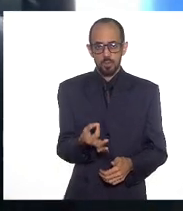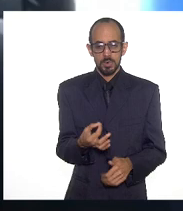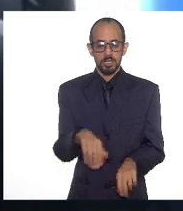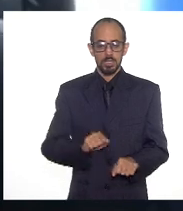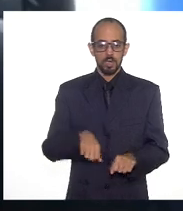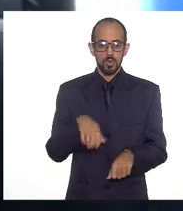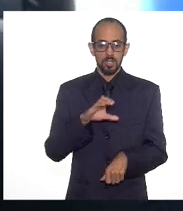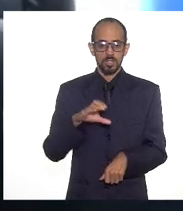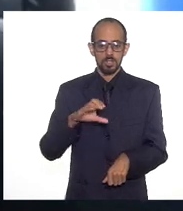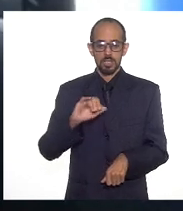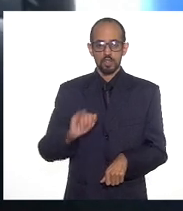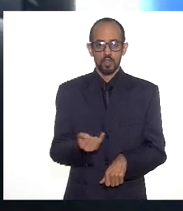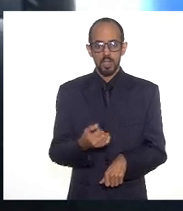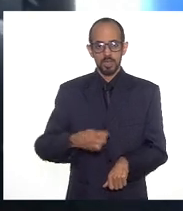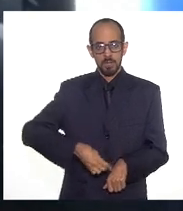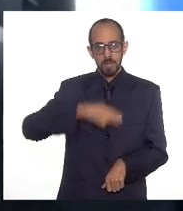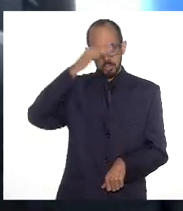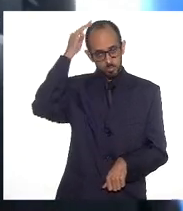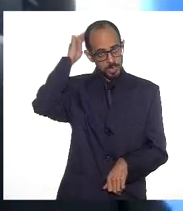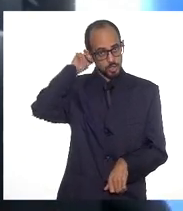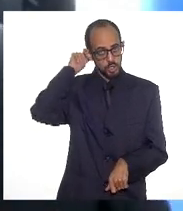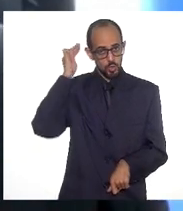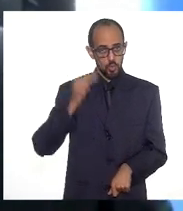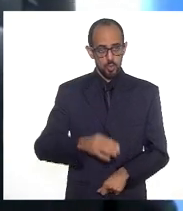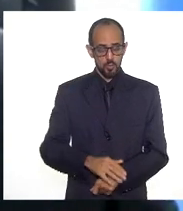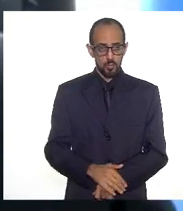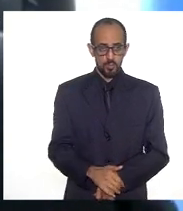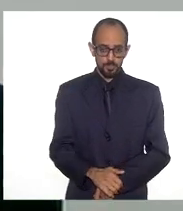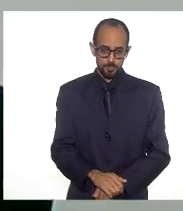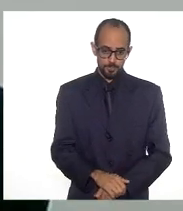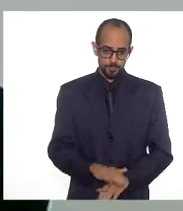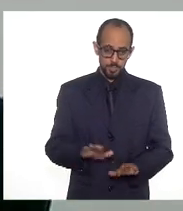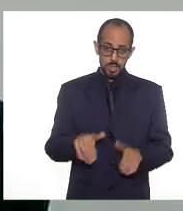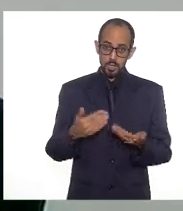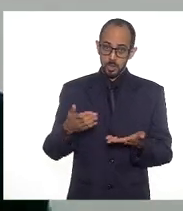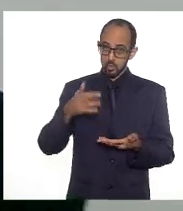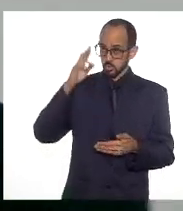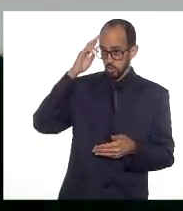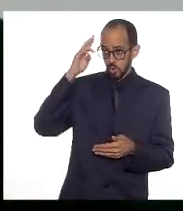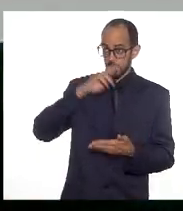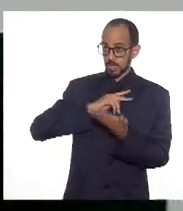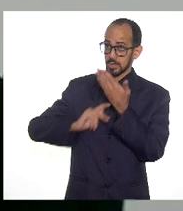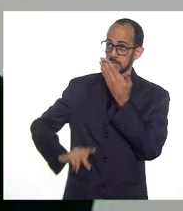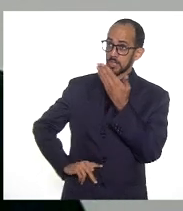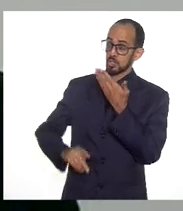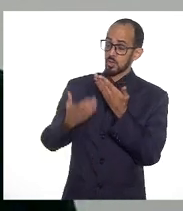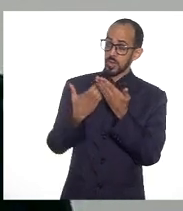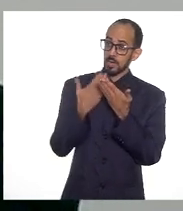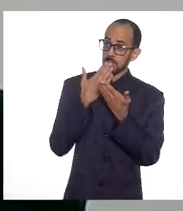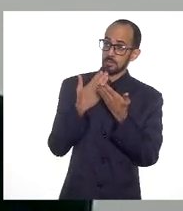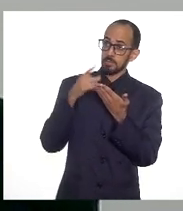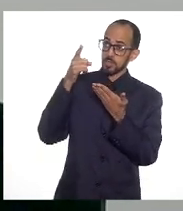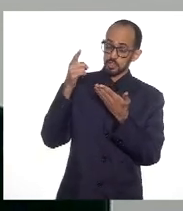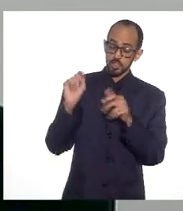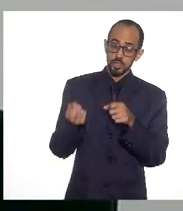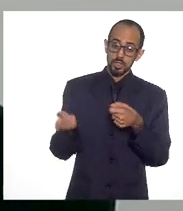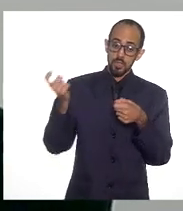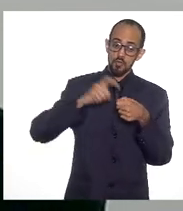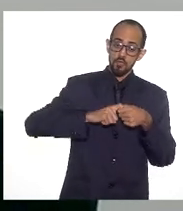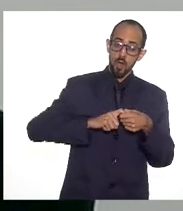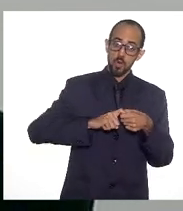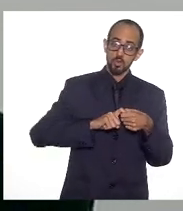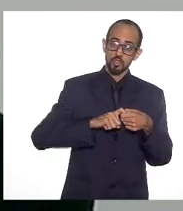CCJ, deputado Márcio Pacheco. Senhor presidente, eu queria pedir a Vossa Excelência que remetesse